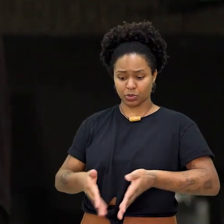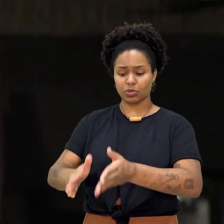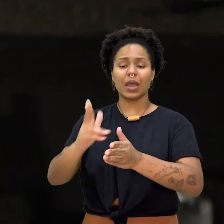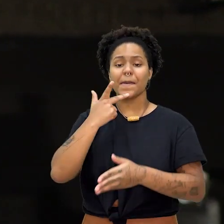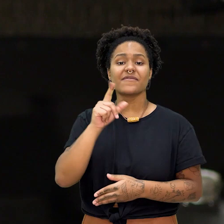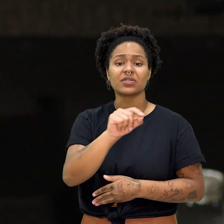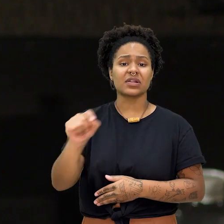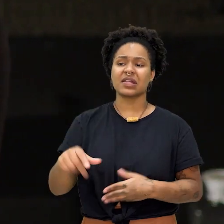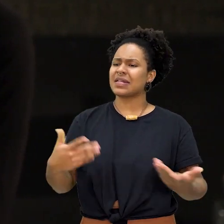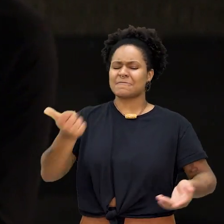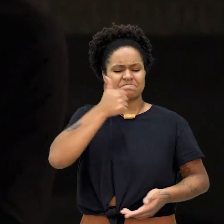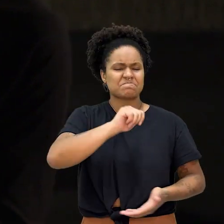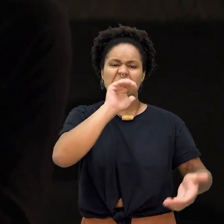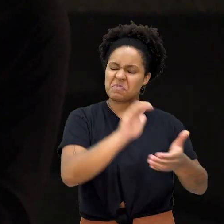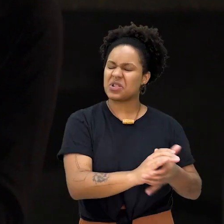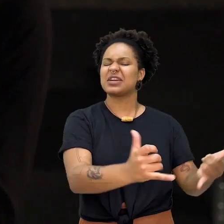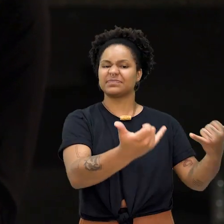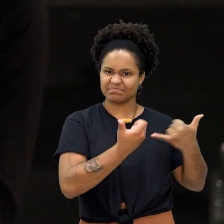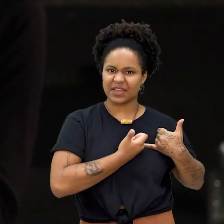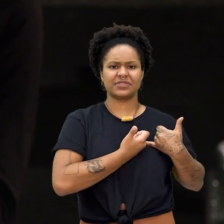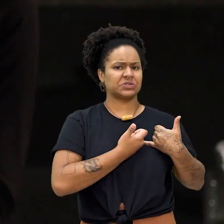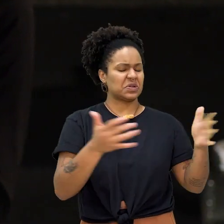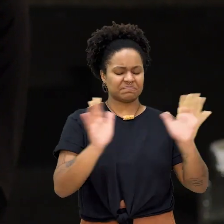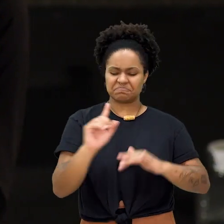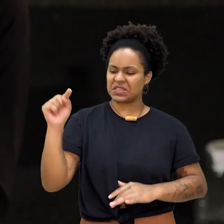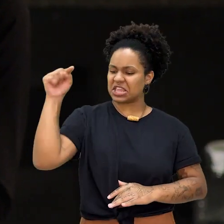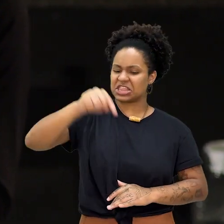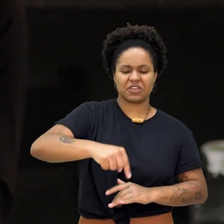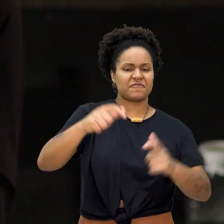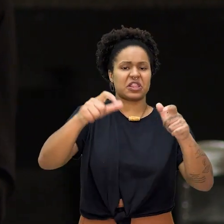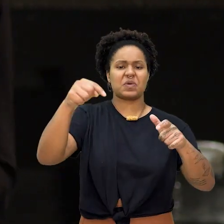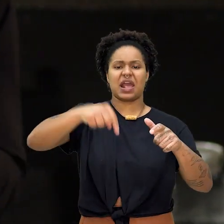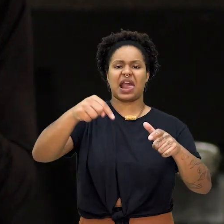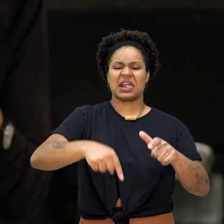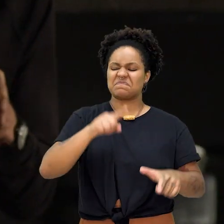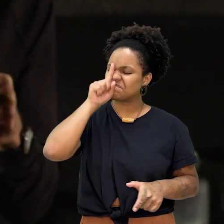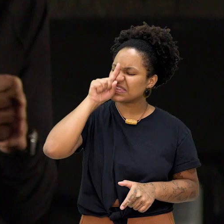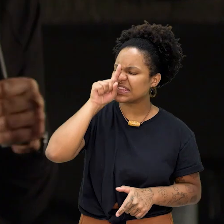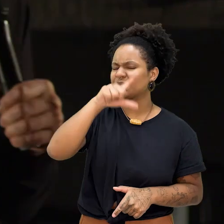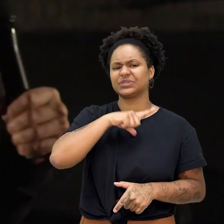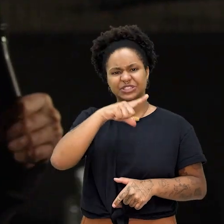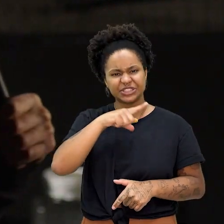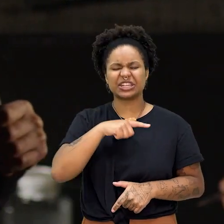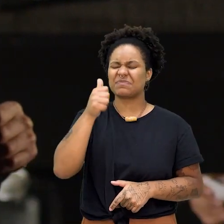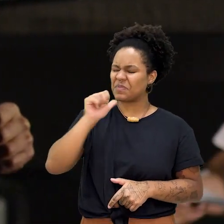caminho, ele diz: bem que minha mulher tinha me avisado para não vir até este lugar tão